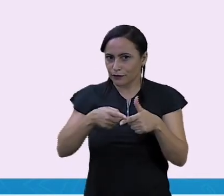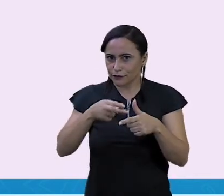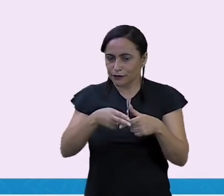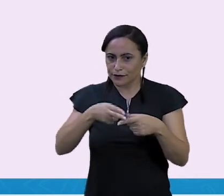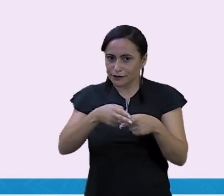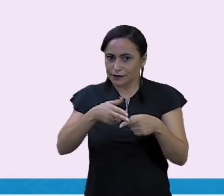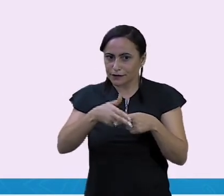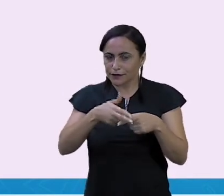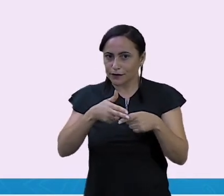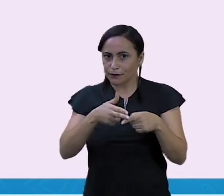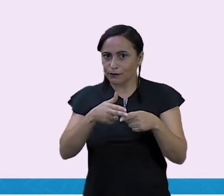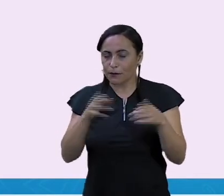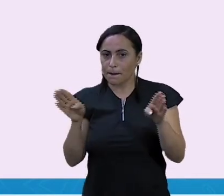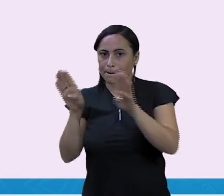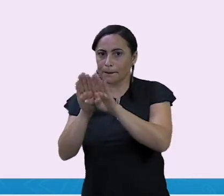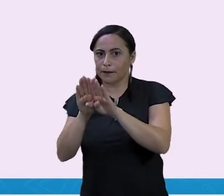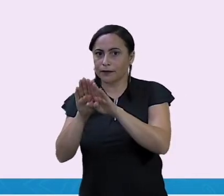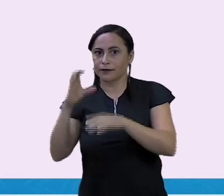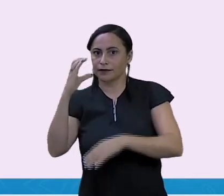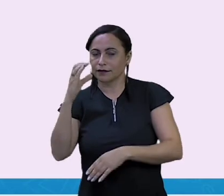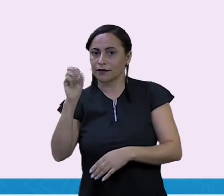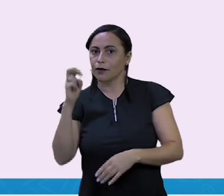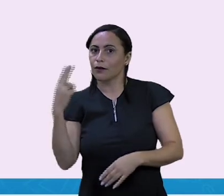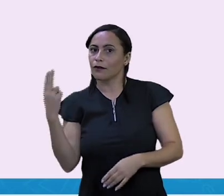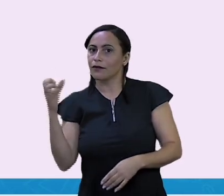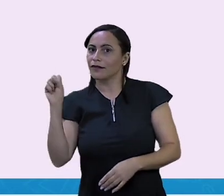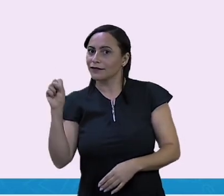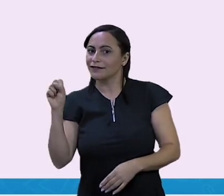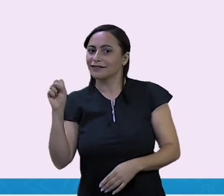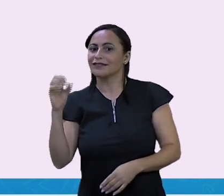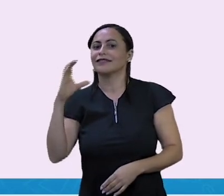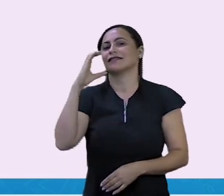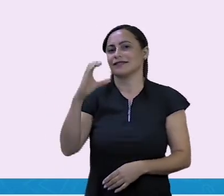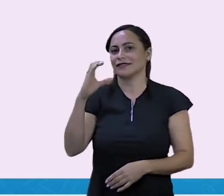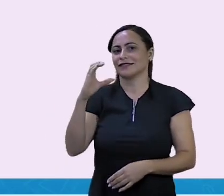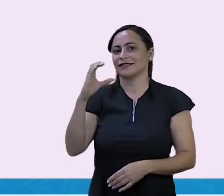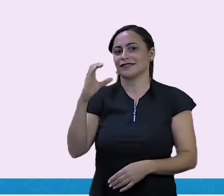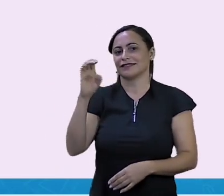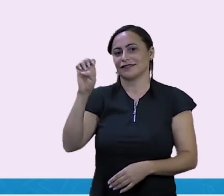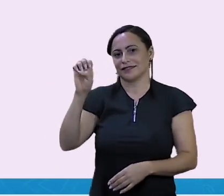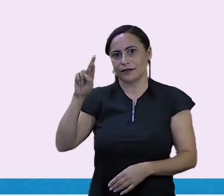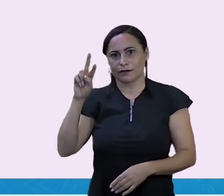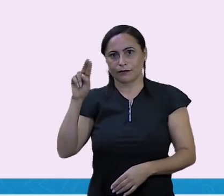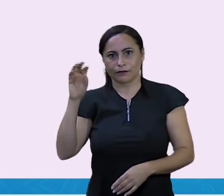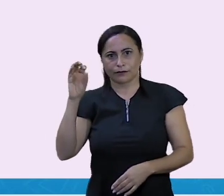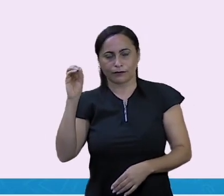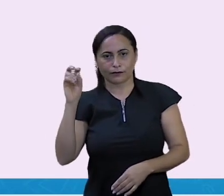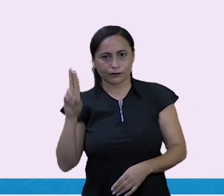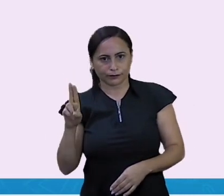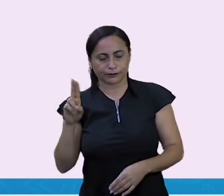cerrou a porta com C, ou seja, ele fechou a porta.